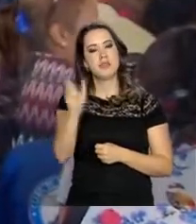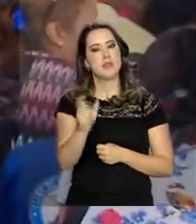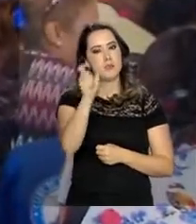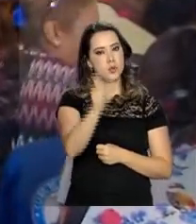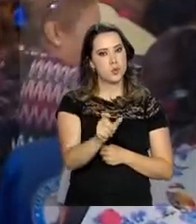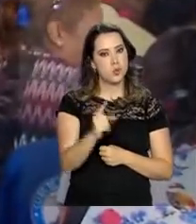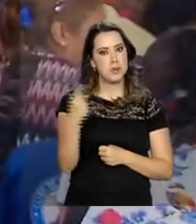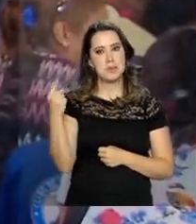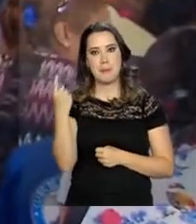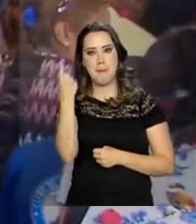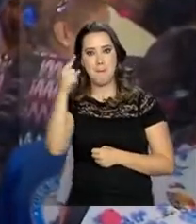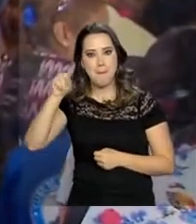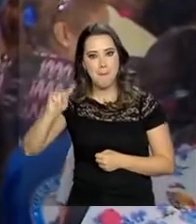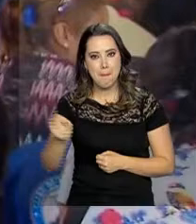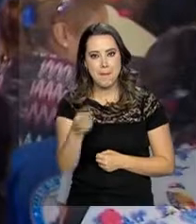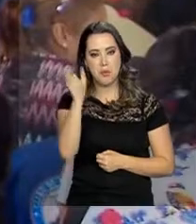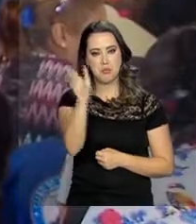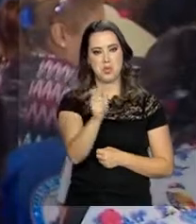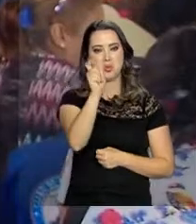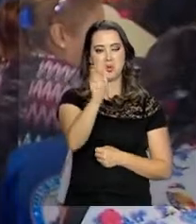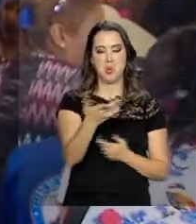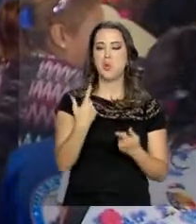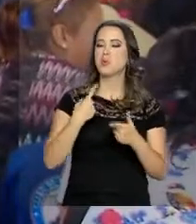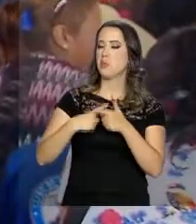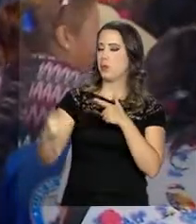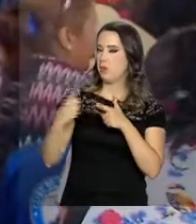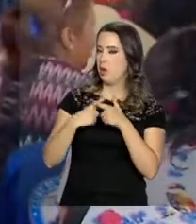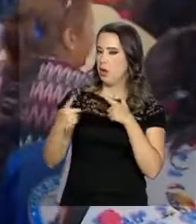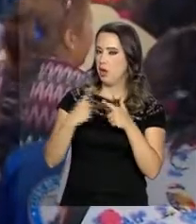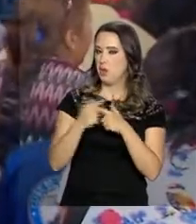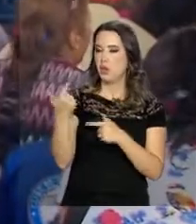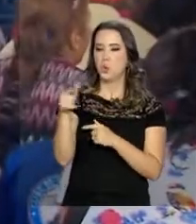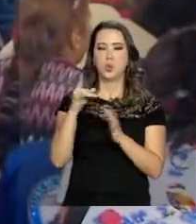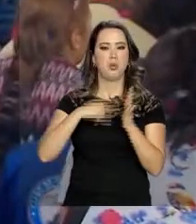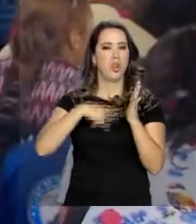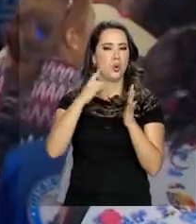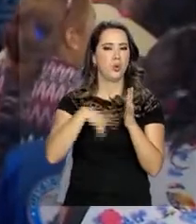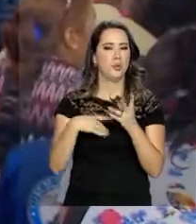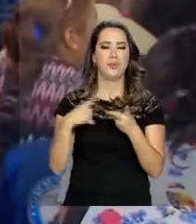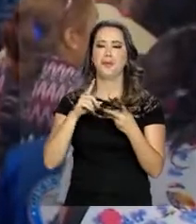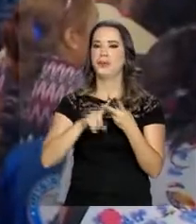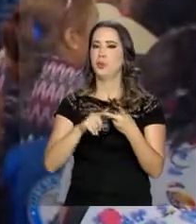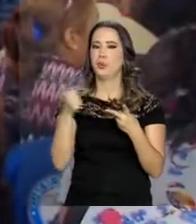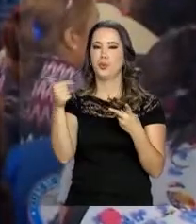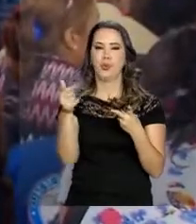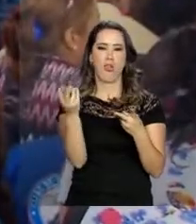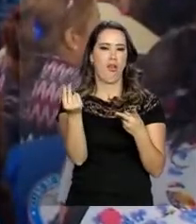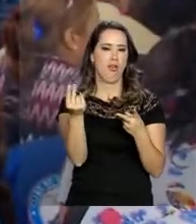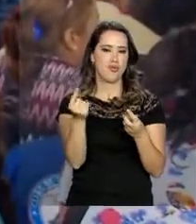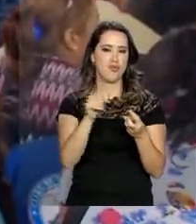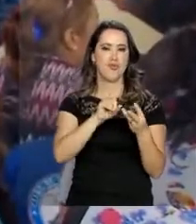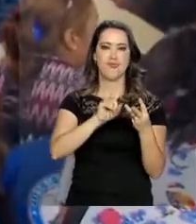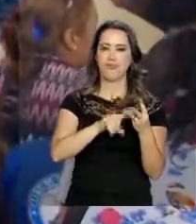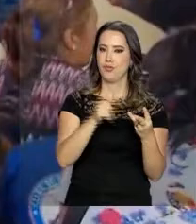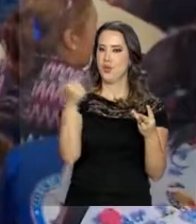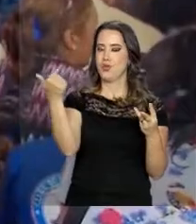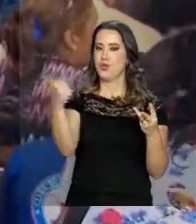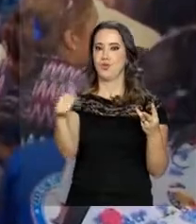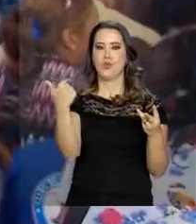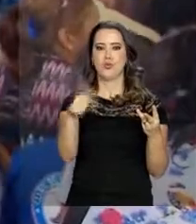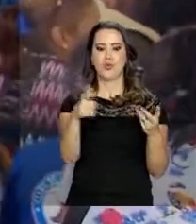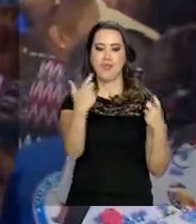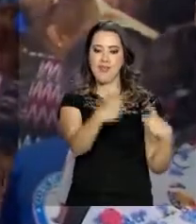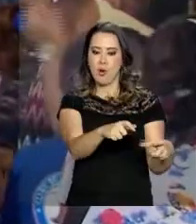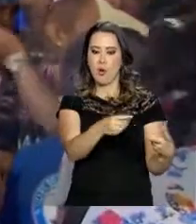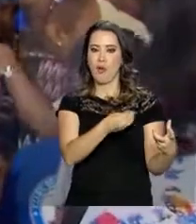maioria em situação de vulnerabilidade, ou seja, sem documentação adequada, sem condições financeiras e sem